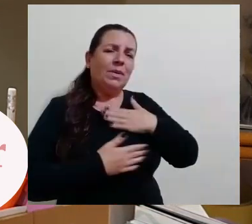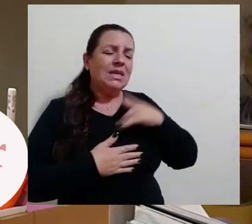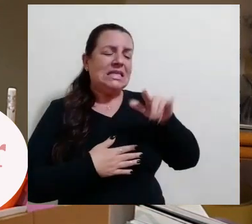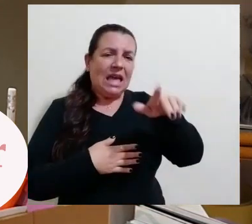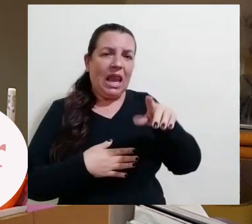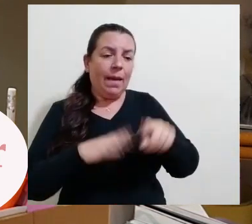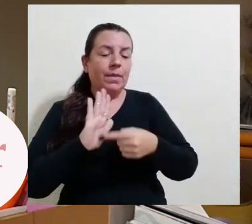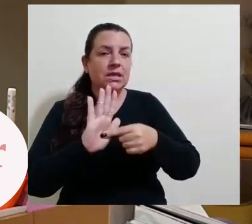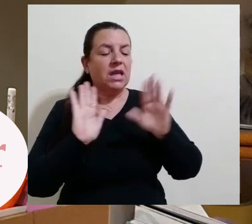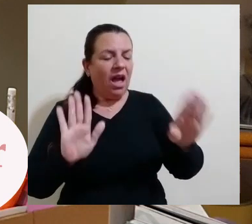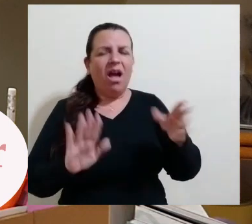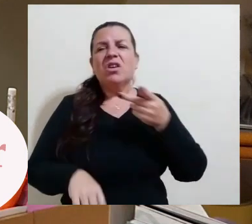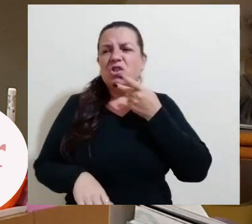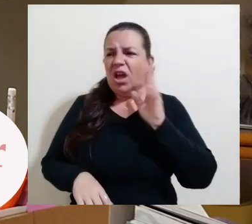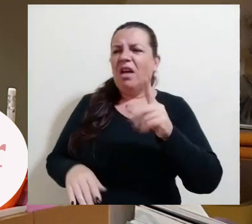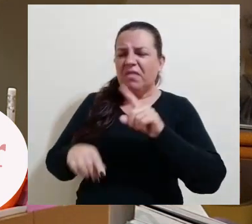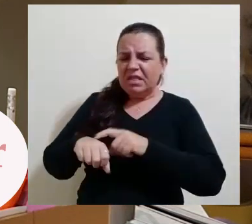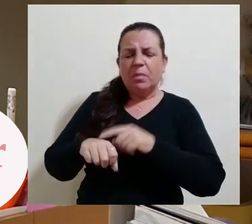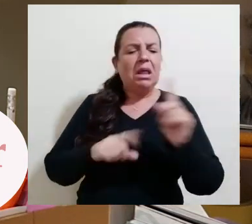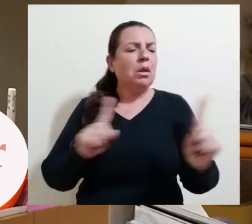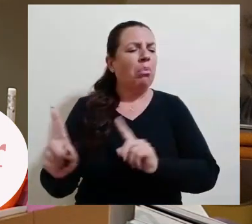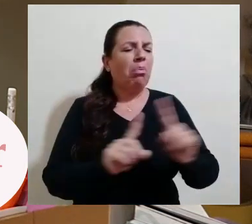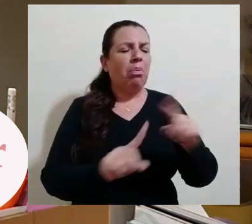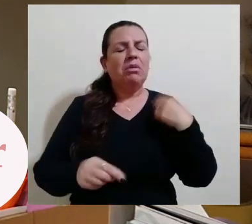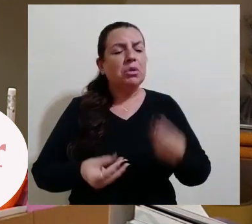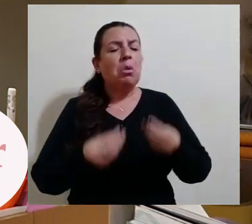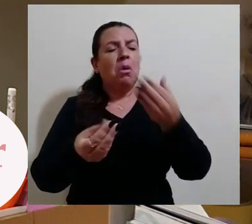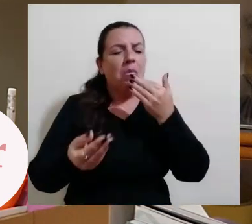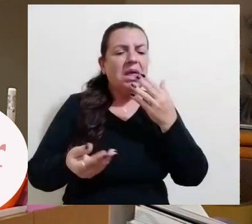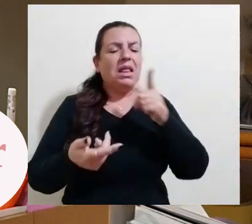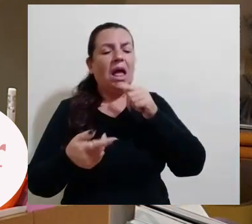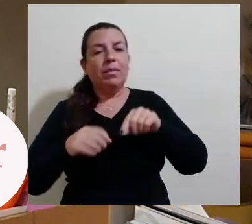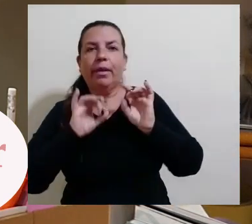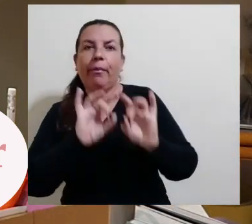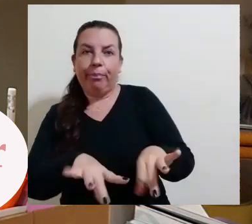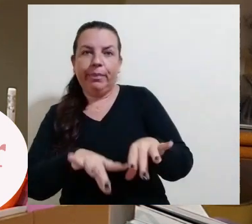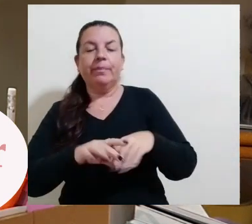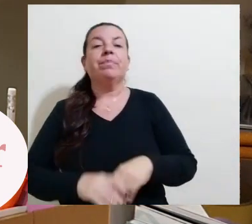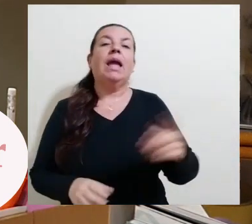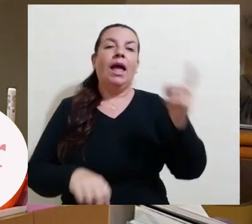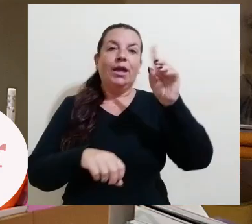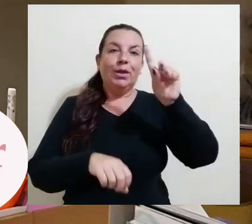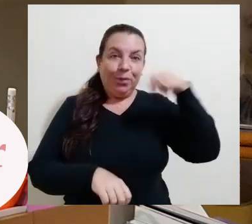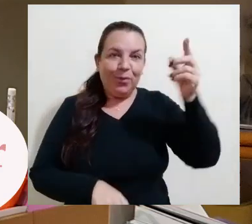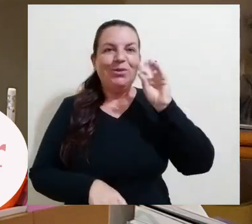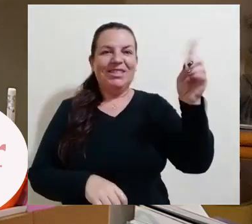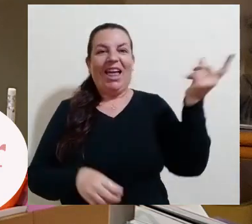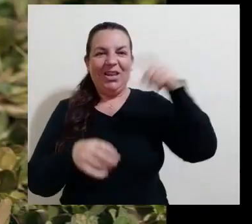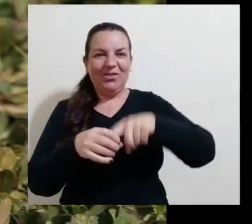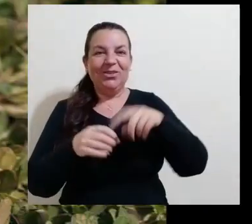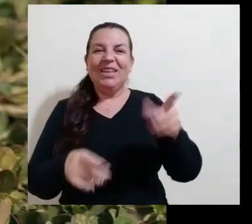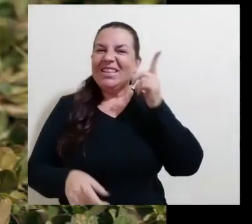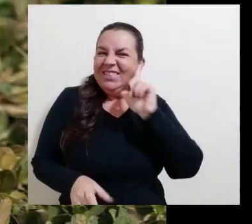aparecer me liguem né e eles são laranja faz algum tempo que ela está circulando por aqui a gente da comida da água mas ela tá aí abandonada e aí no dia seguinte